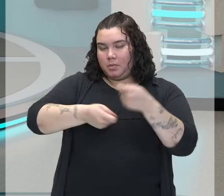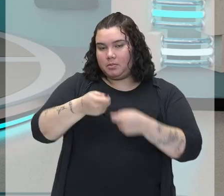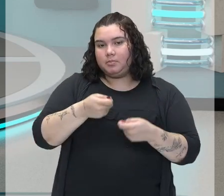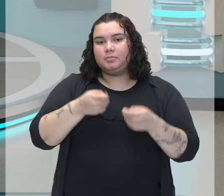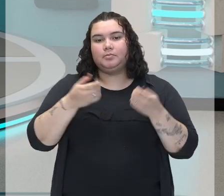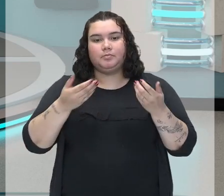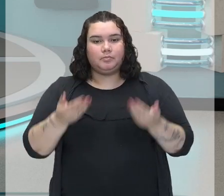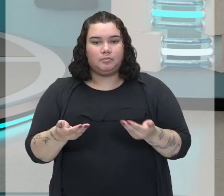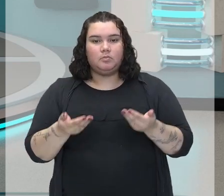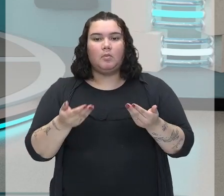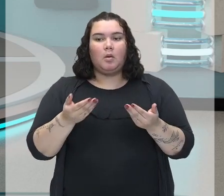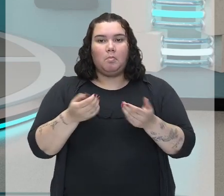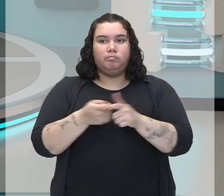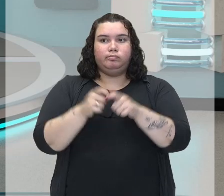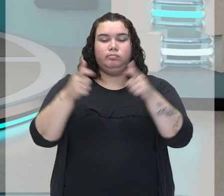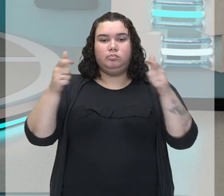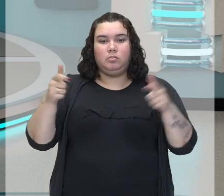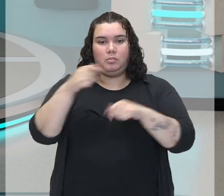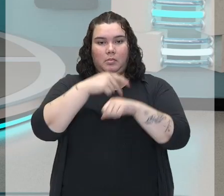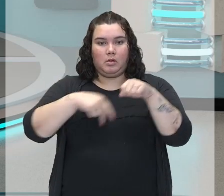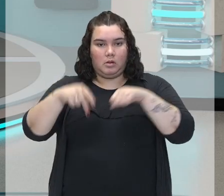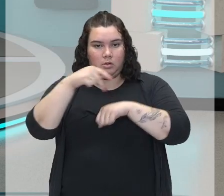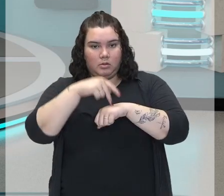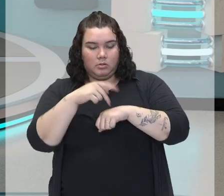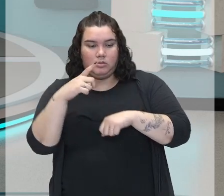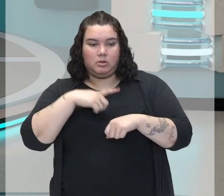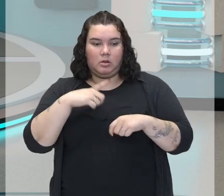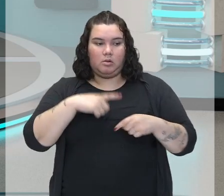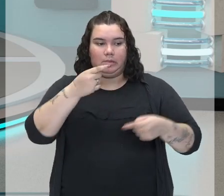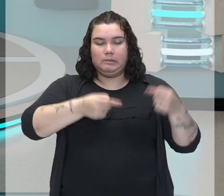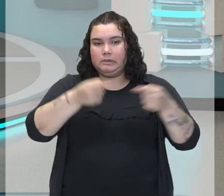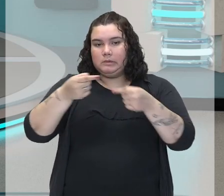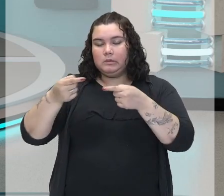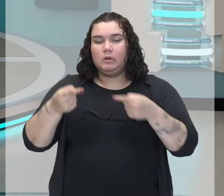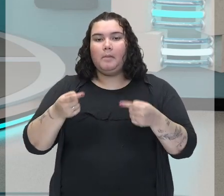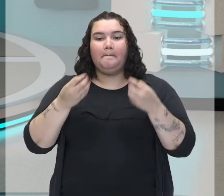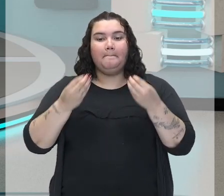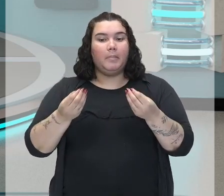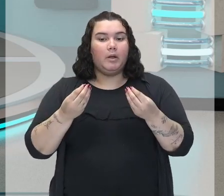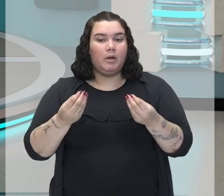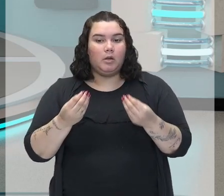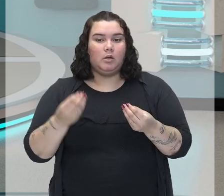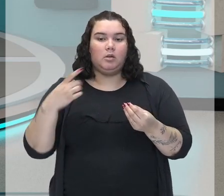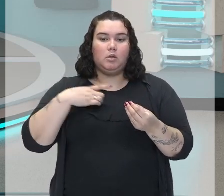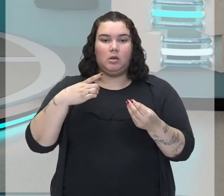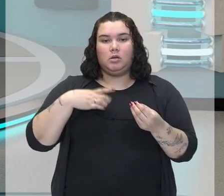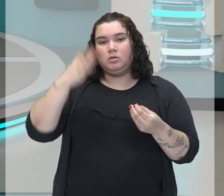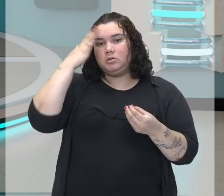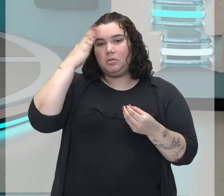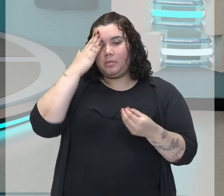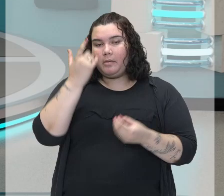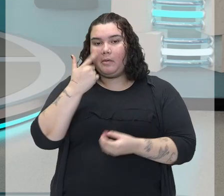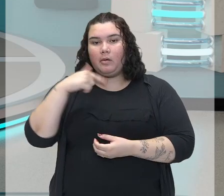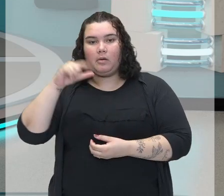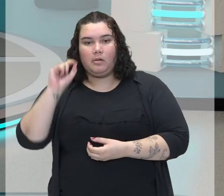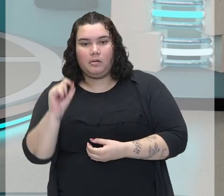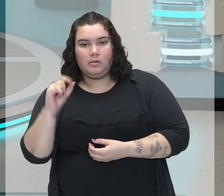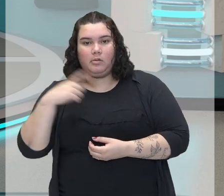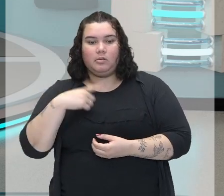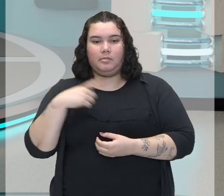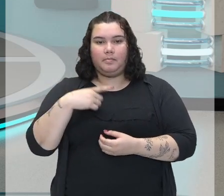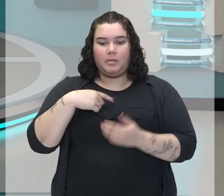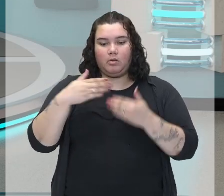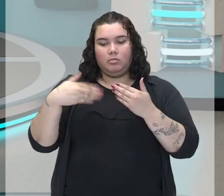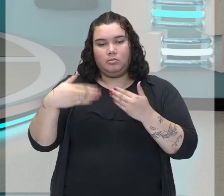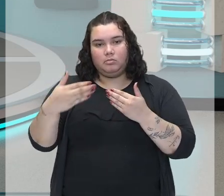Então, por isso que muitos países eles se disputam lá na hora da definição de quem vai ser os